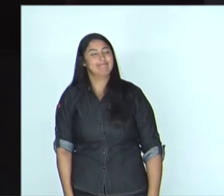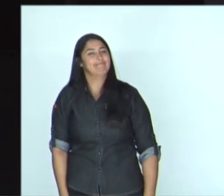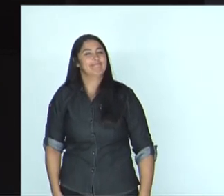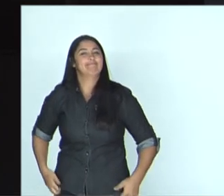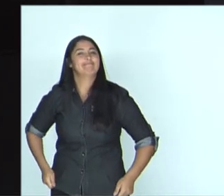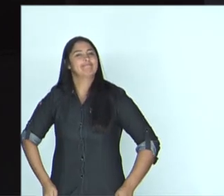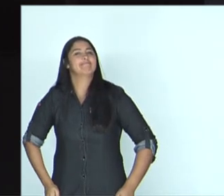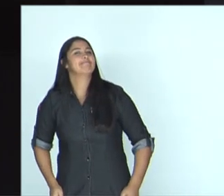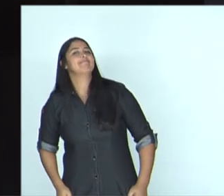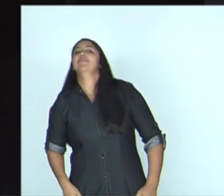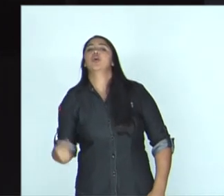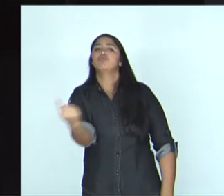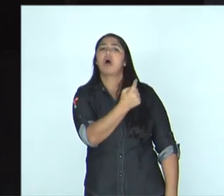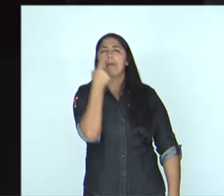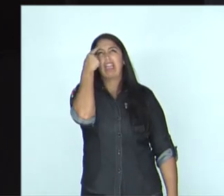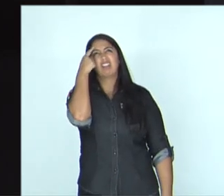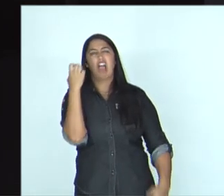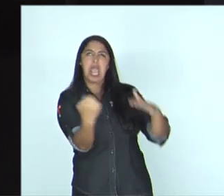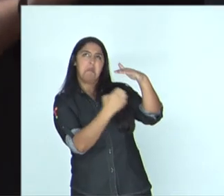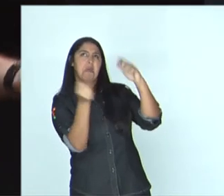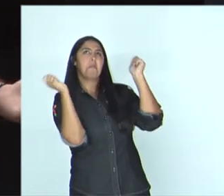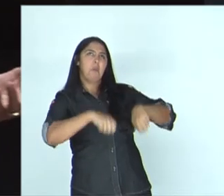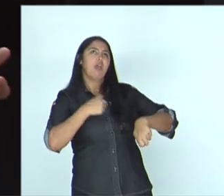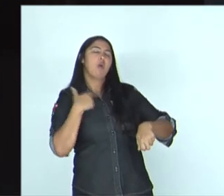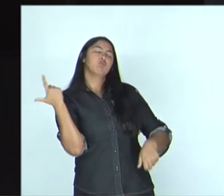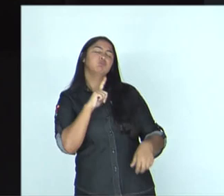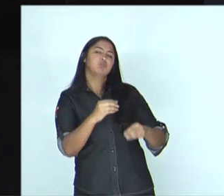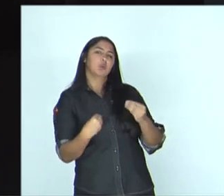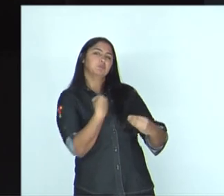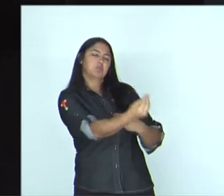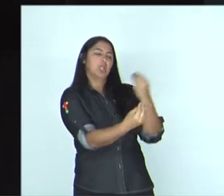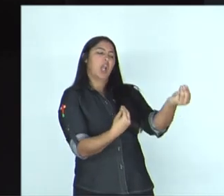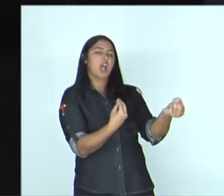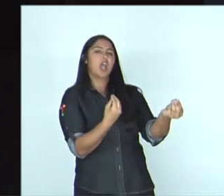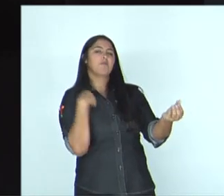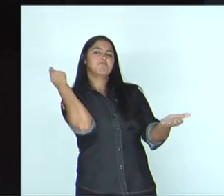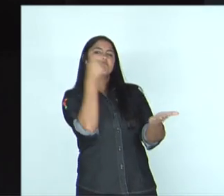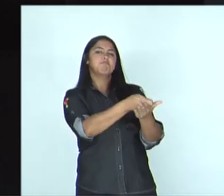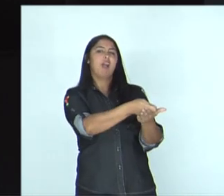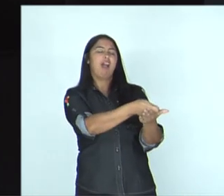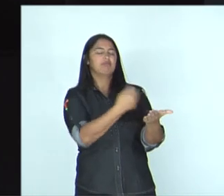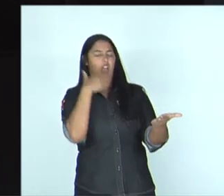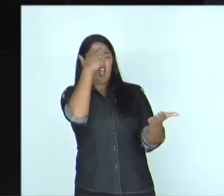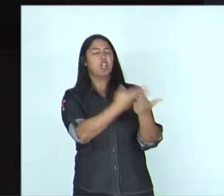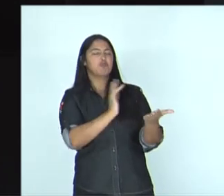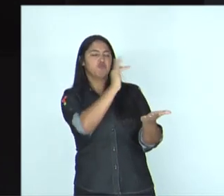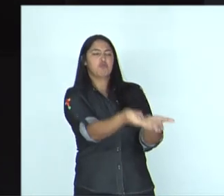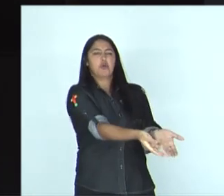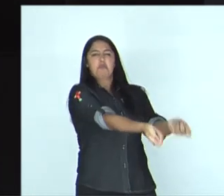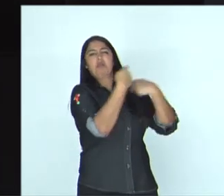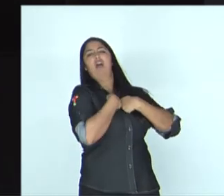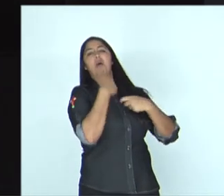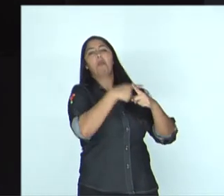porque são nossos chefes, ou porque vão apresentar alguma oportunidade? Ei, Deus tem o controle de